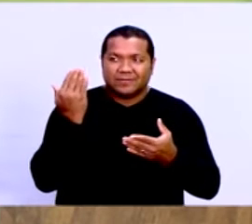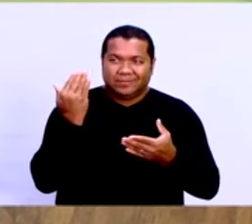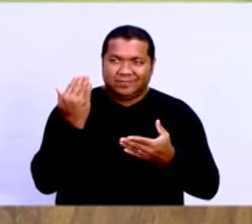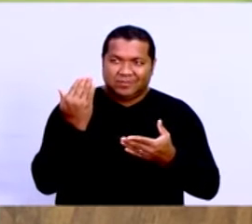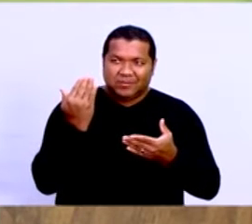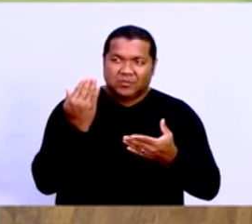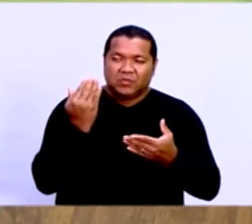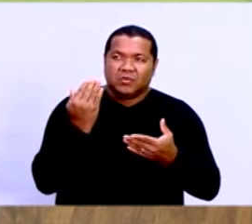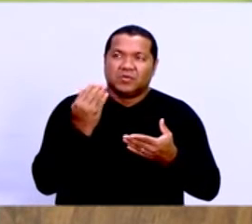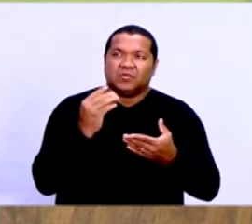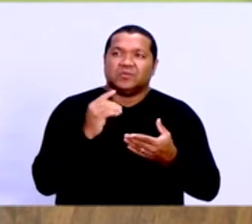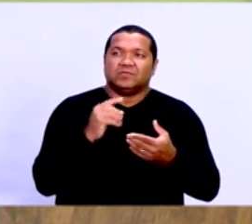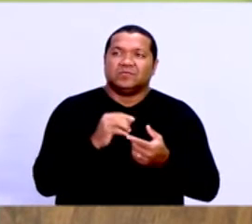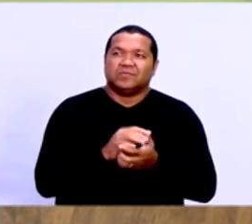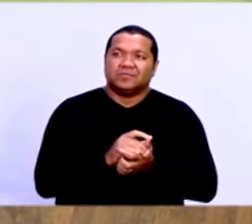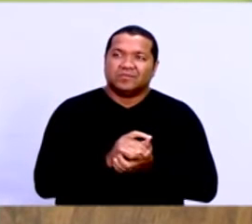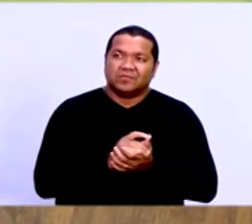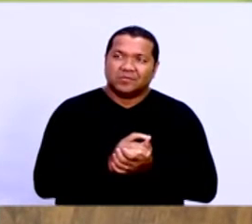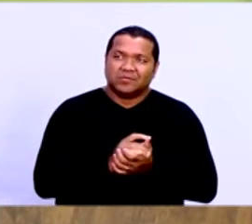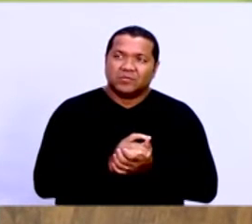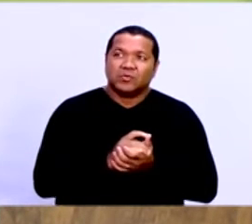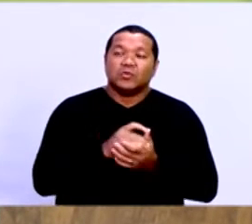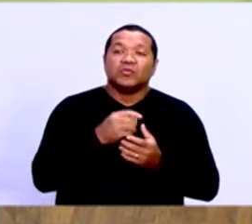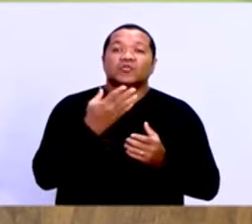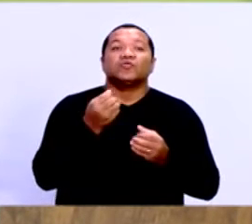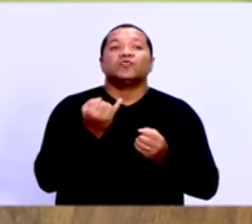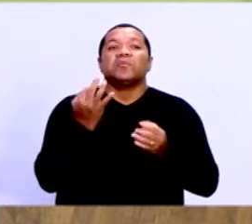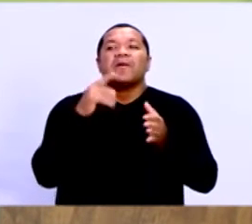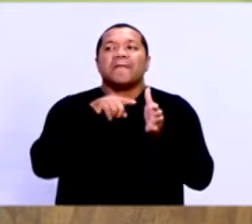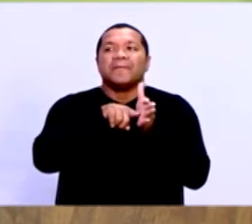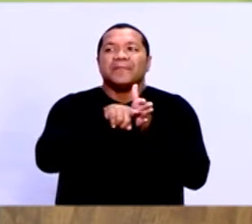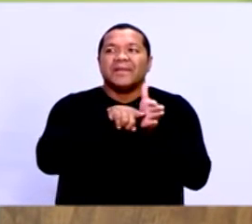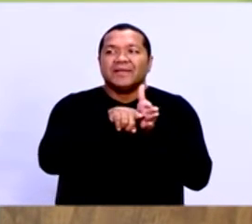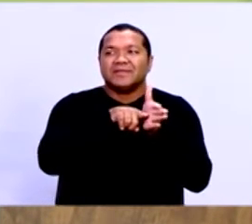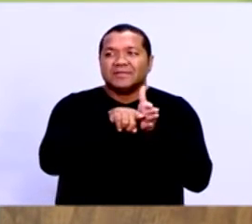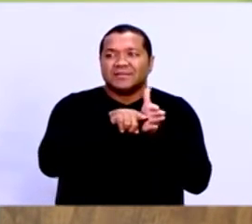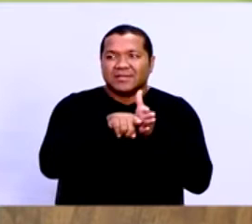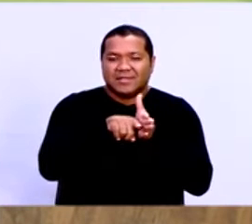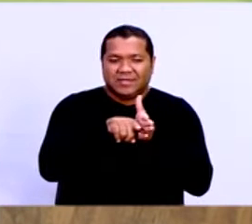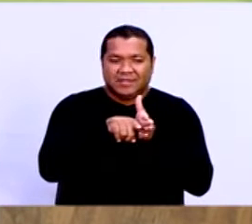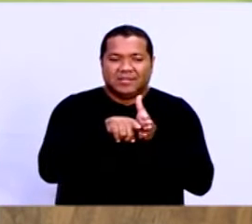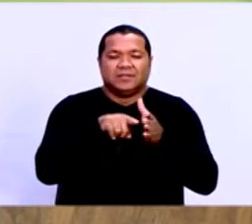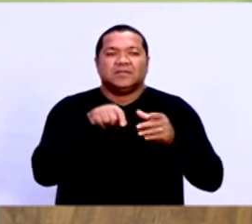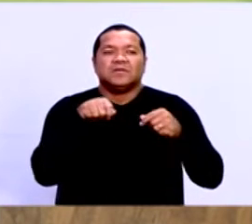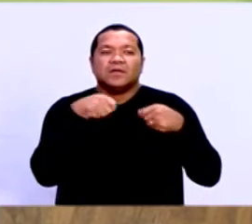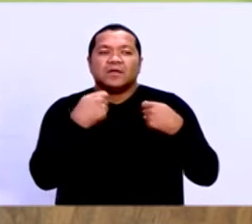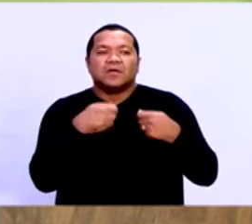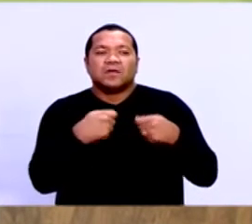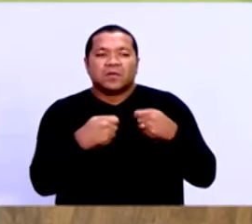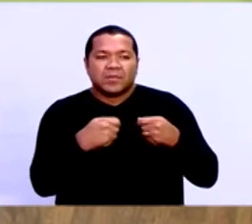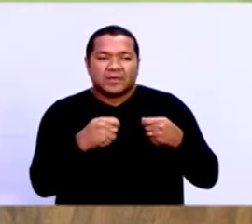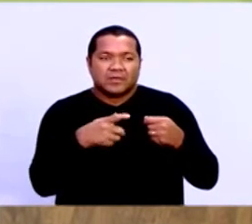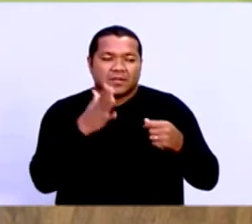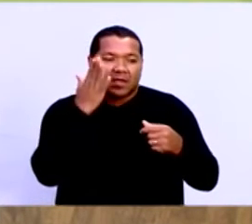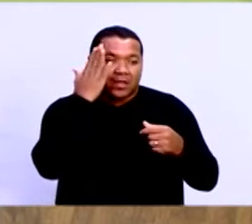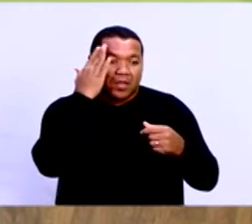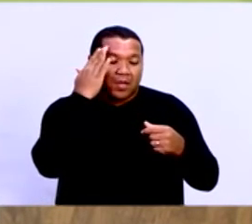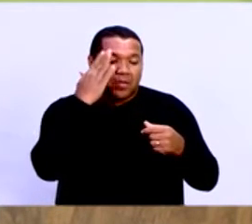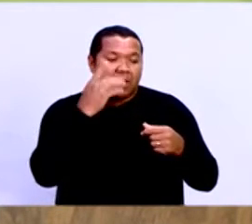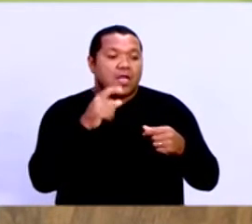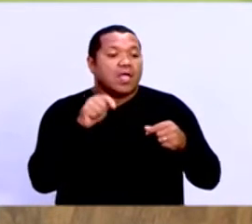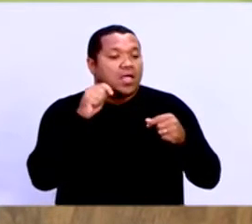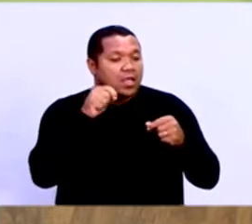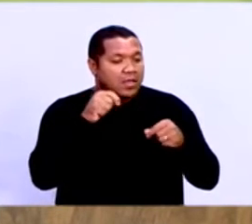sobre análise de requisitos né o quanto essa é esse